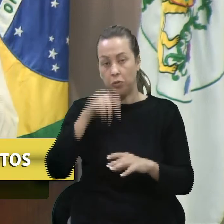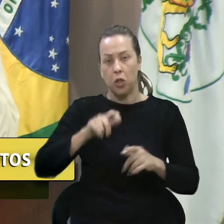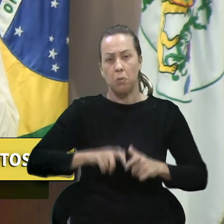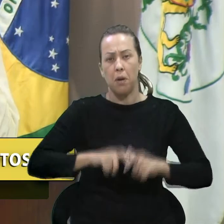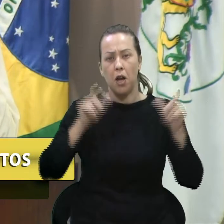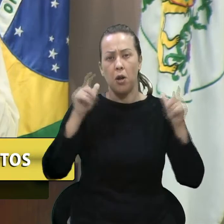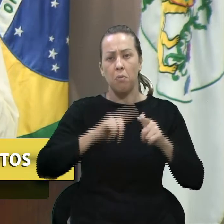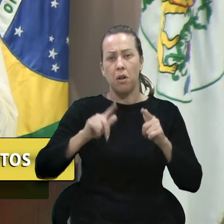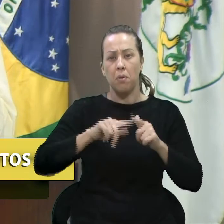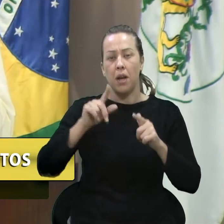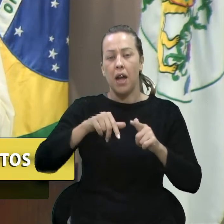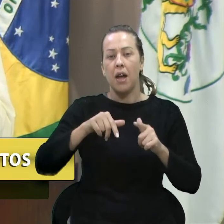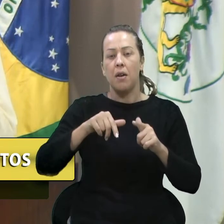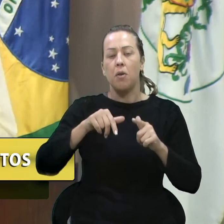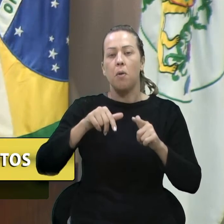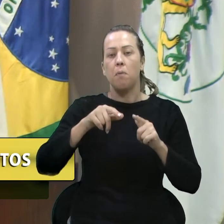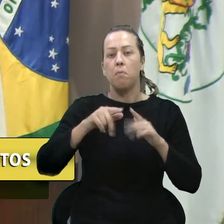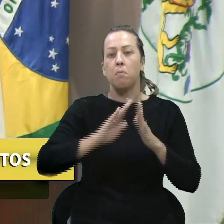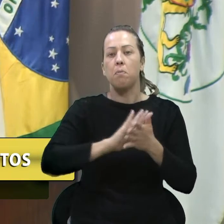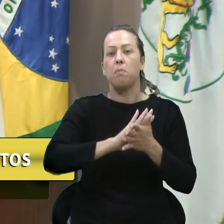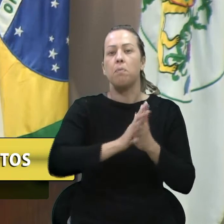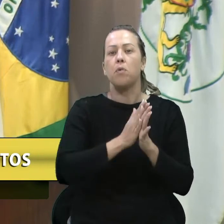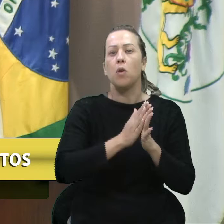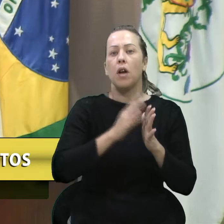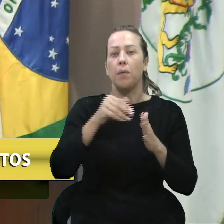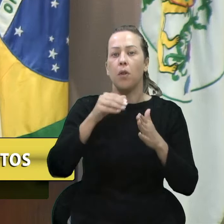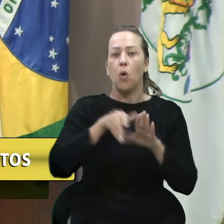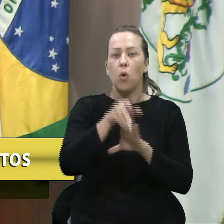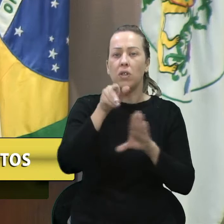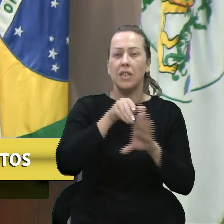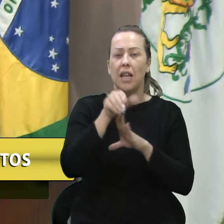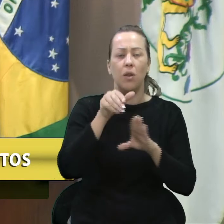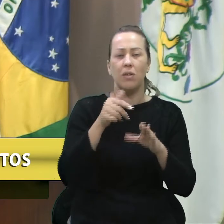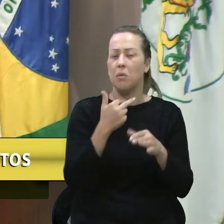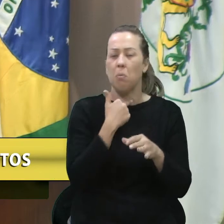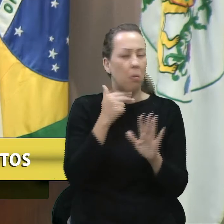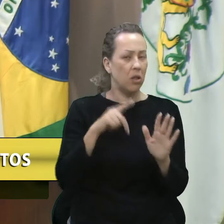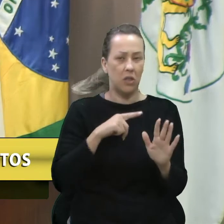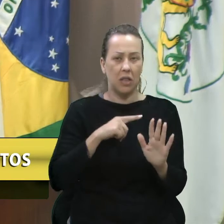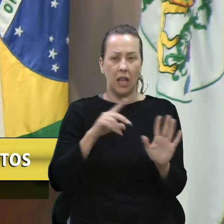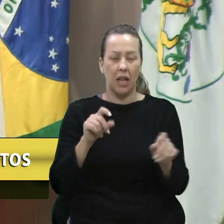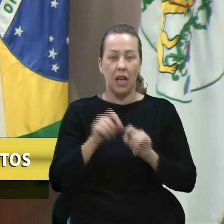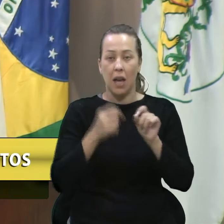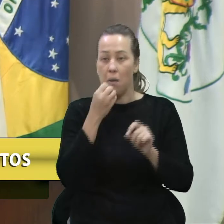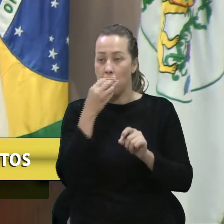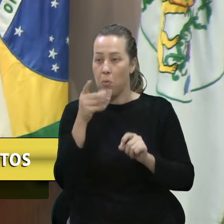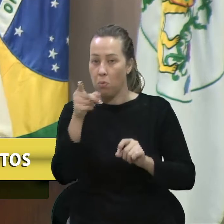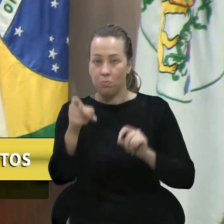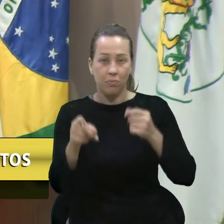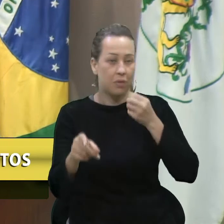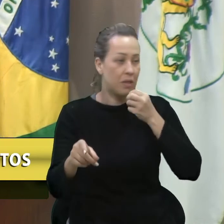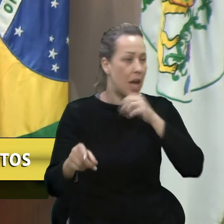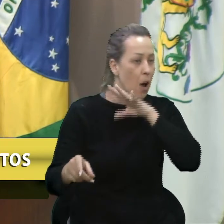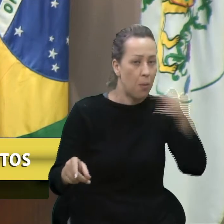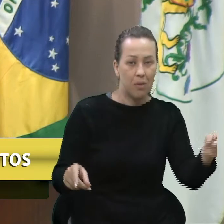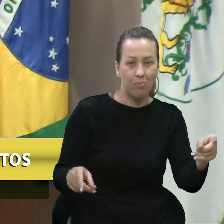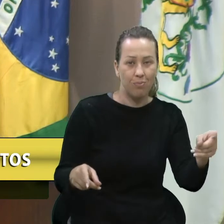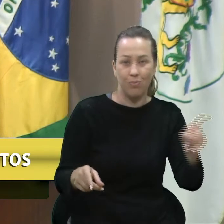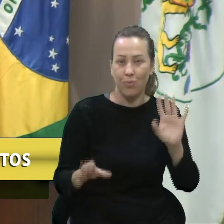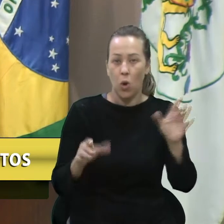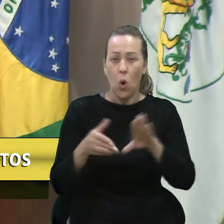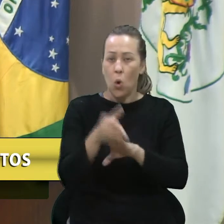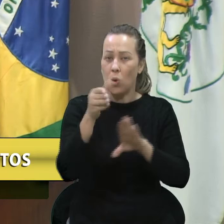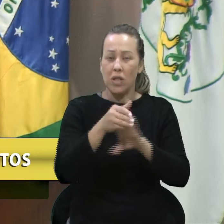inimigo chama-se conselho. O conselho ele é mortal, porque o que é bom para um, não é bom para outro.